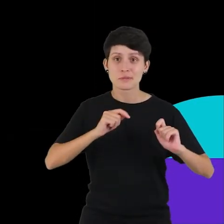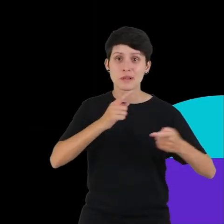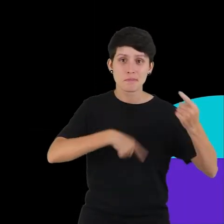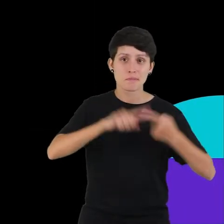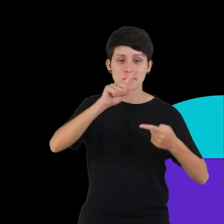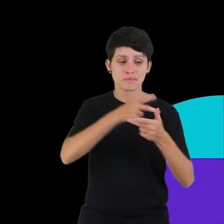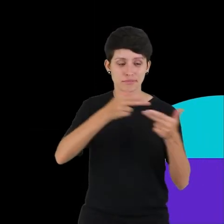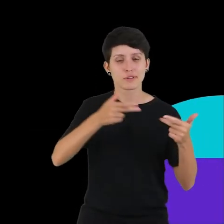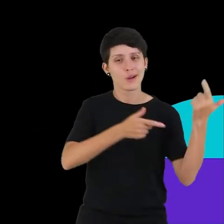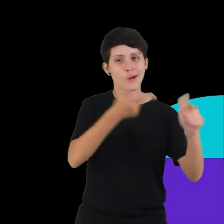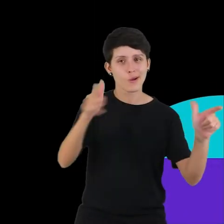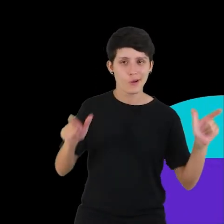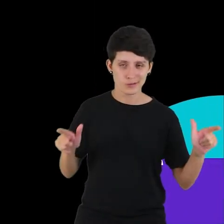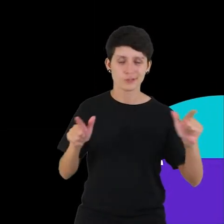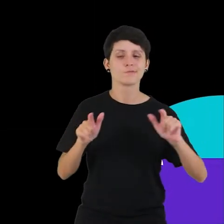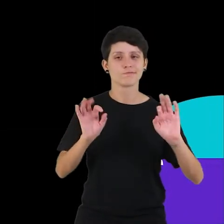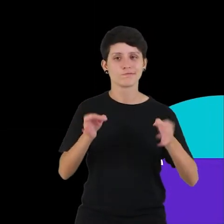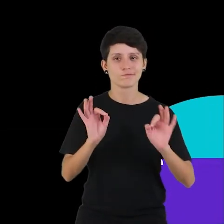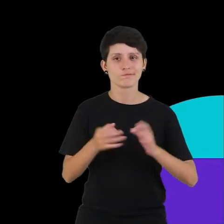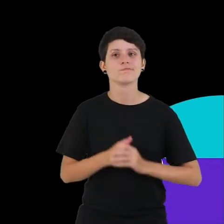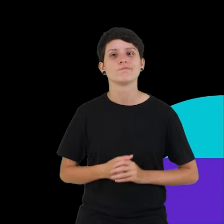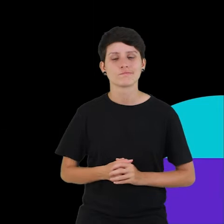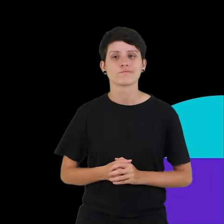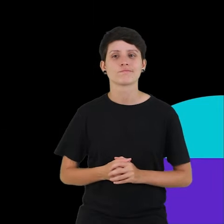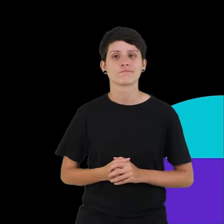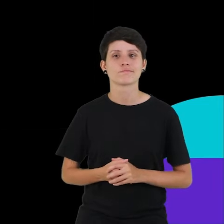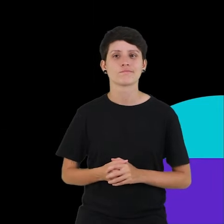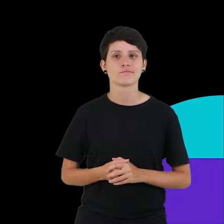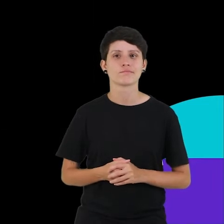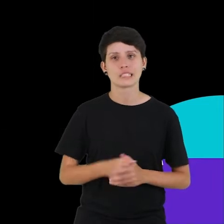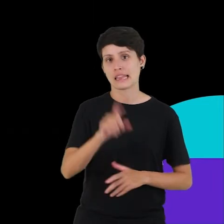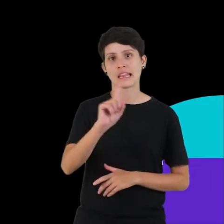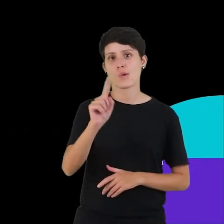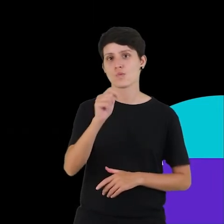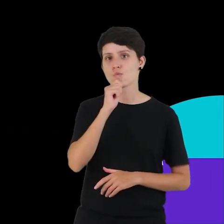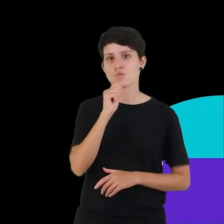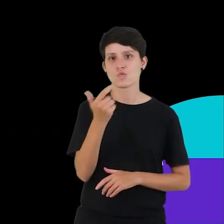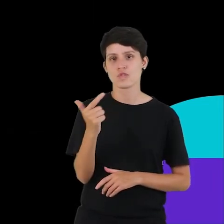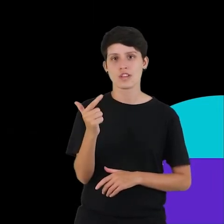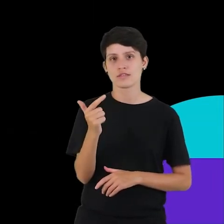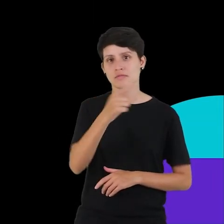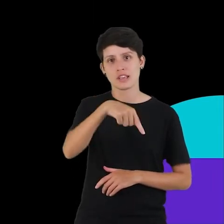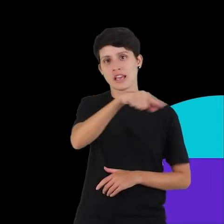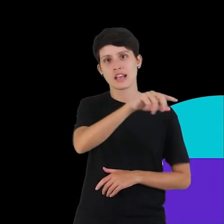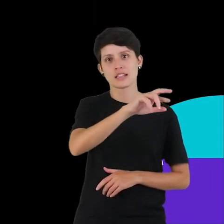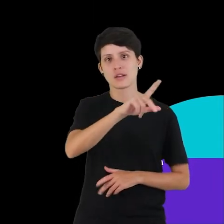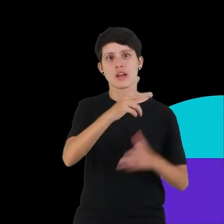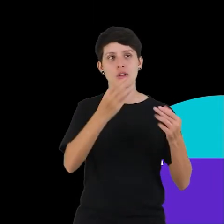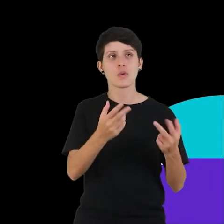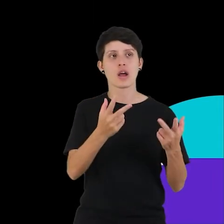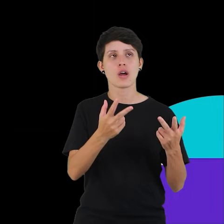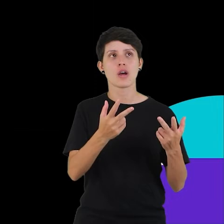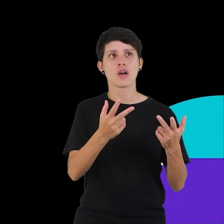Quem não conseguiu acessar o Mentimeter e quiser abrir o microfone e falar, pode ficar à vontade também, ou escreve no chat que a gente olha. Fazendo os produtos